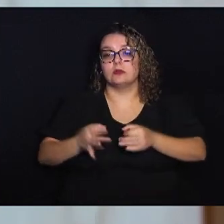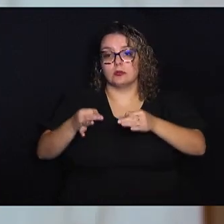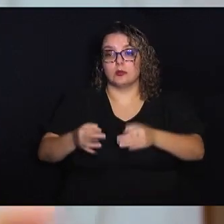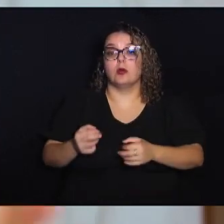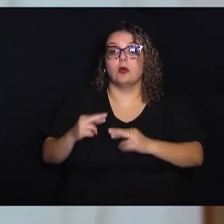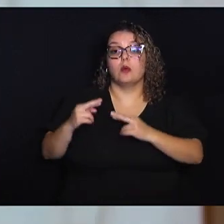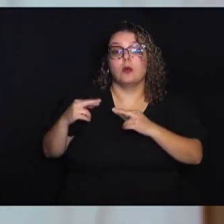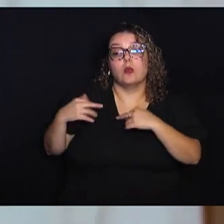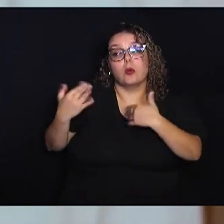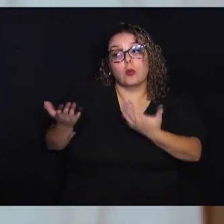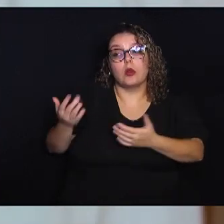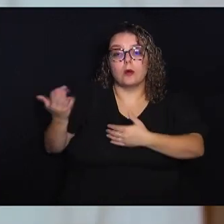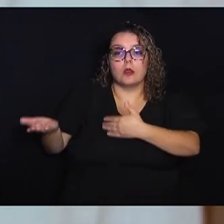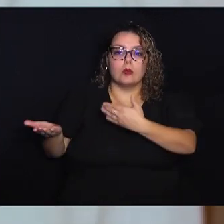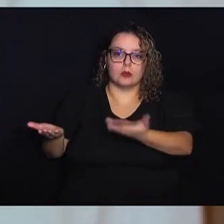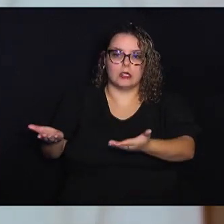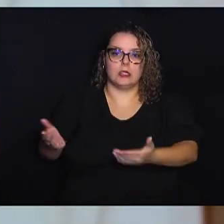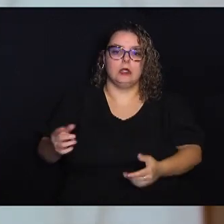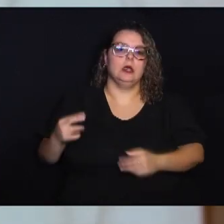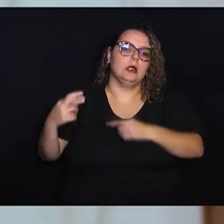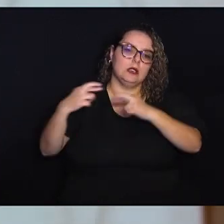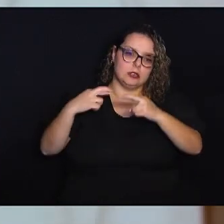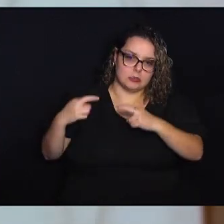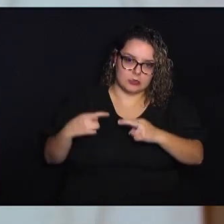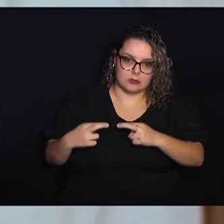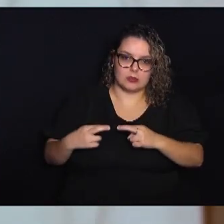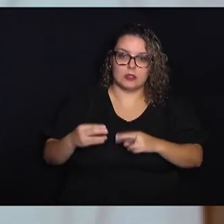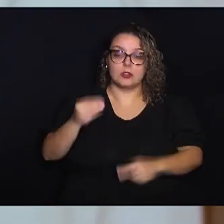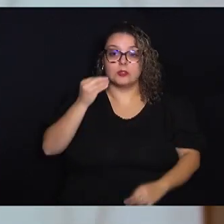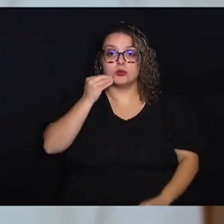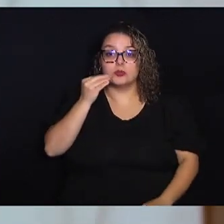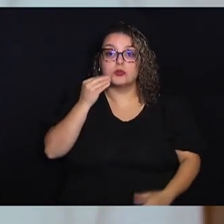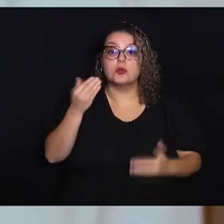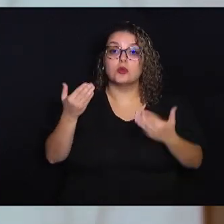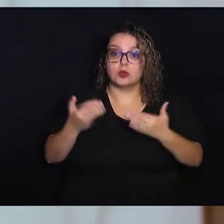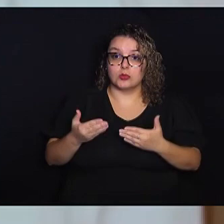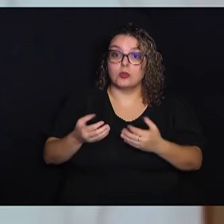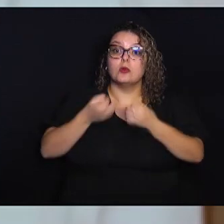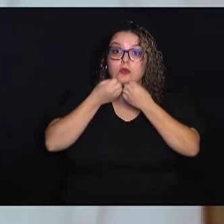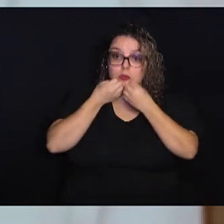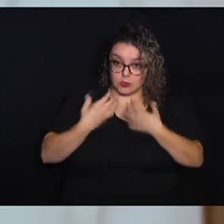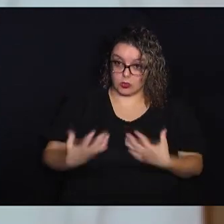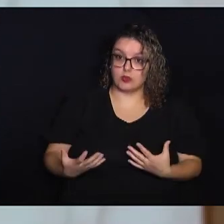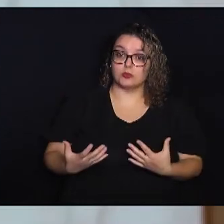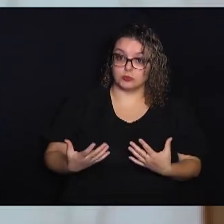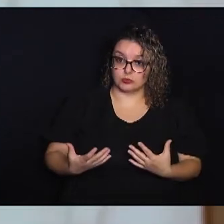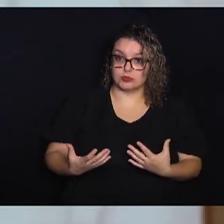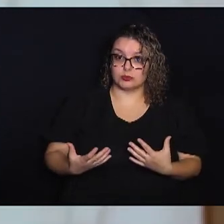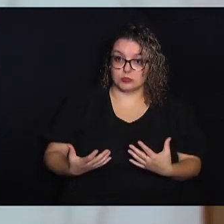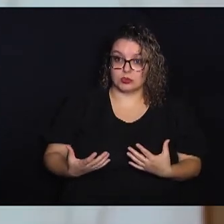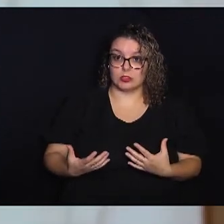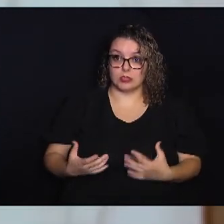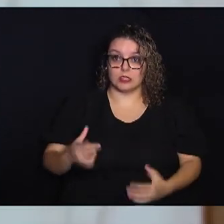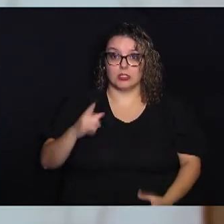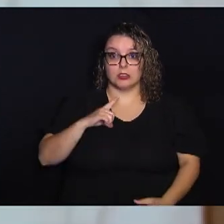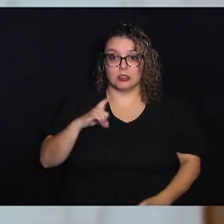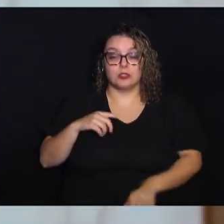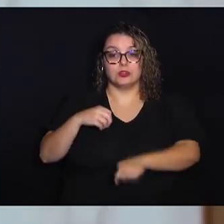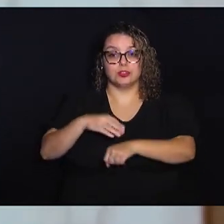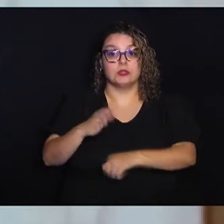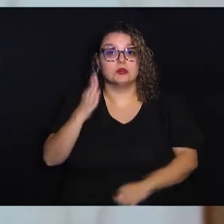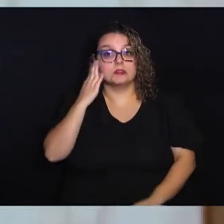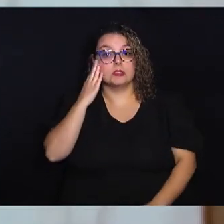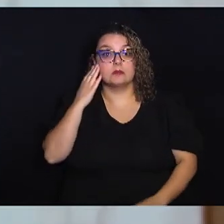o outro, né? Considerando que esses testes hoje em dia estão muito bons, estaria bastante indicado saber,